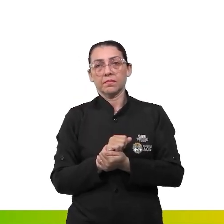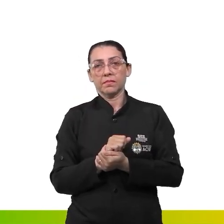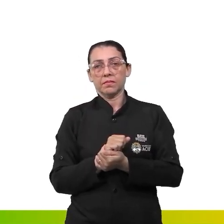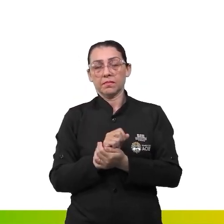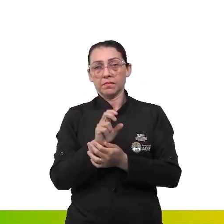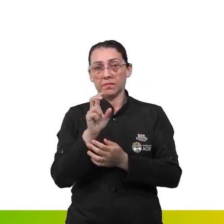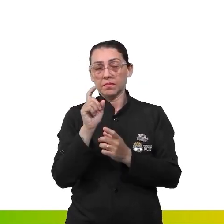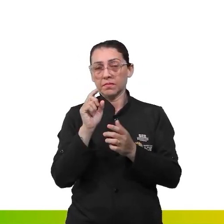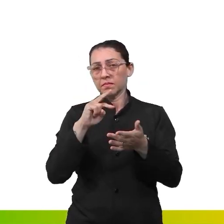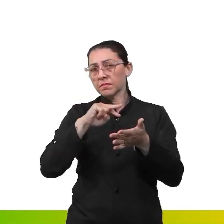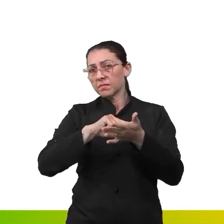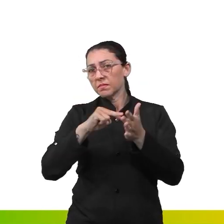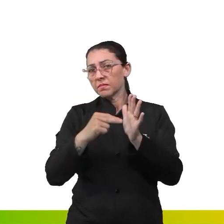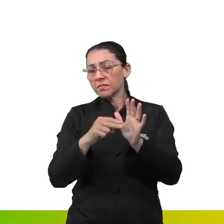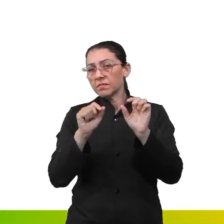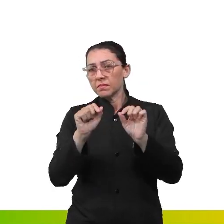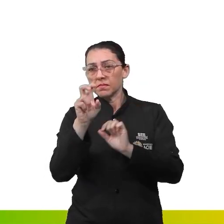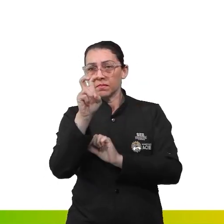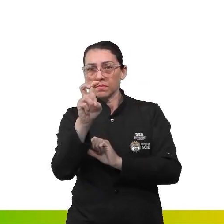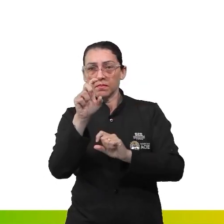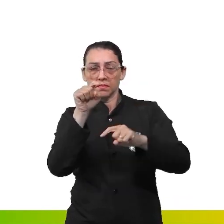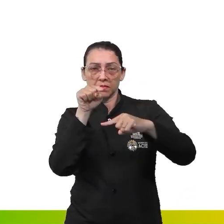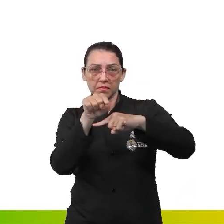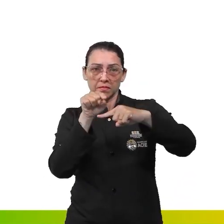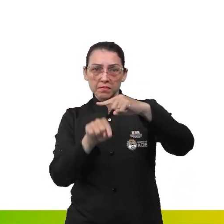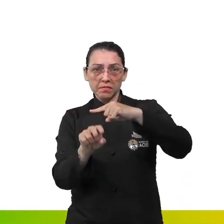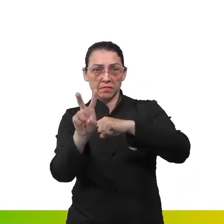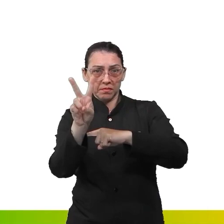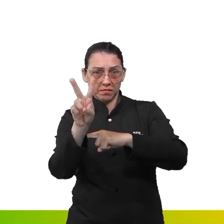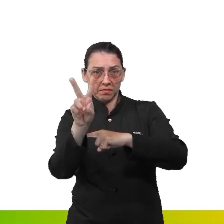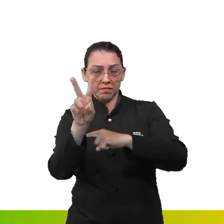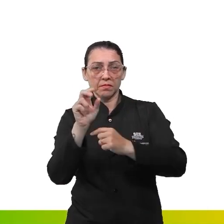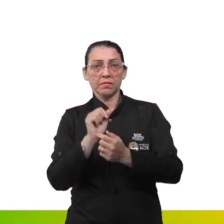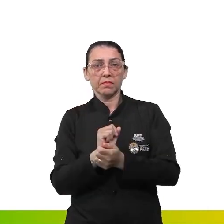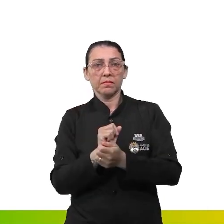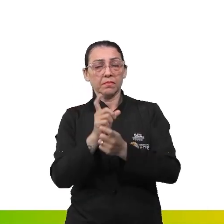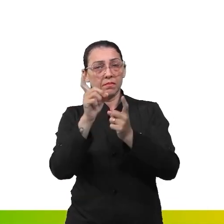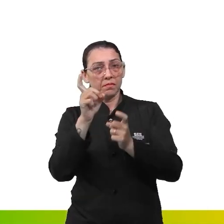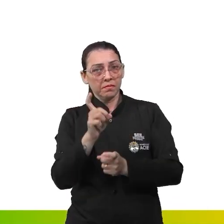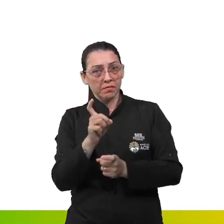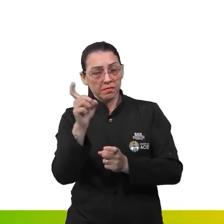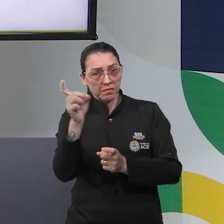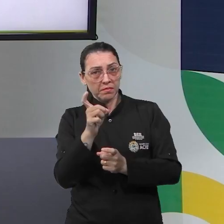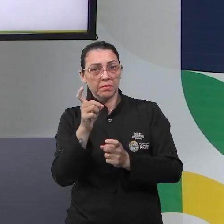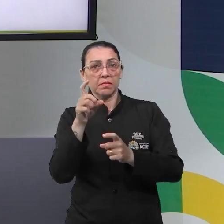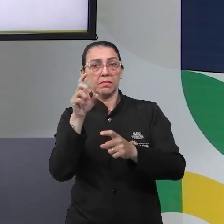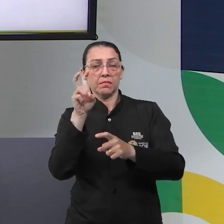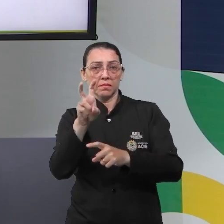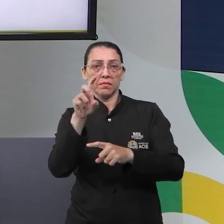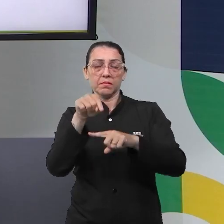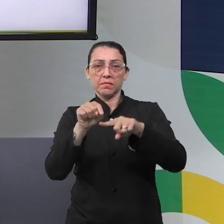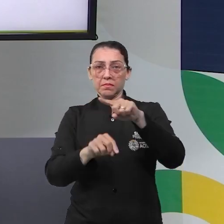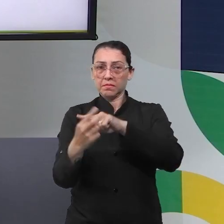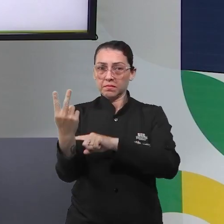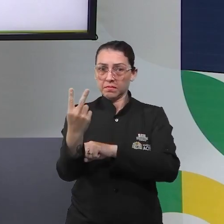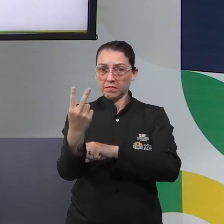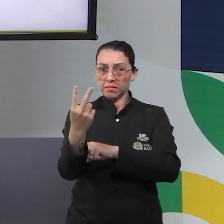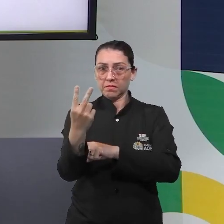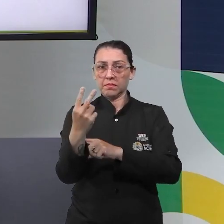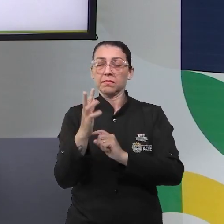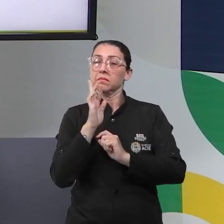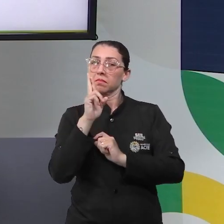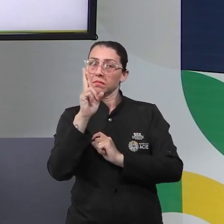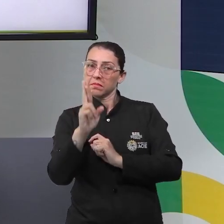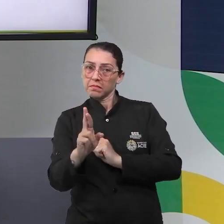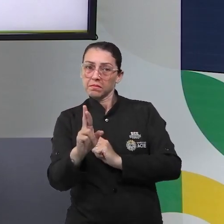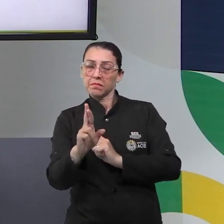Isso implica 5 dividido para 2. X é 5 dividido para 2. Então nós